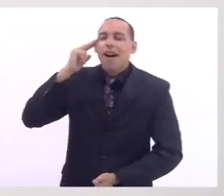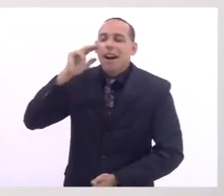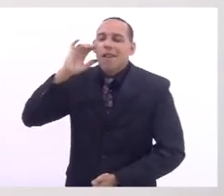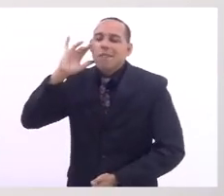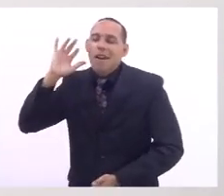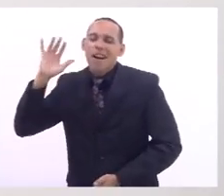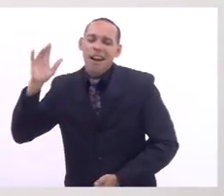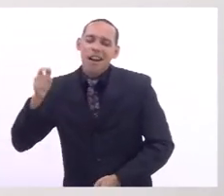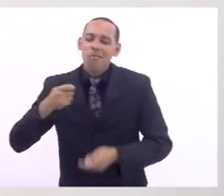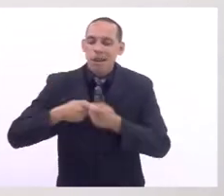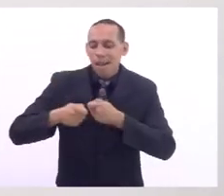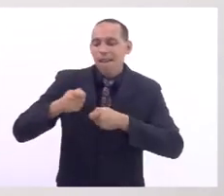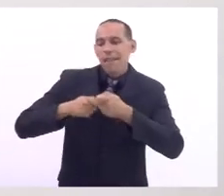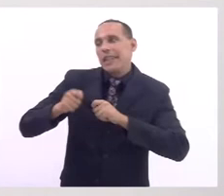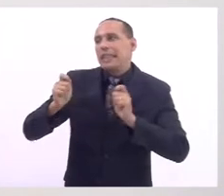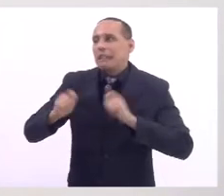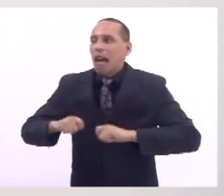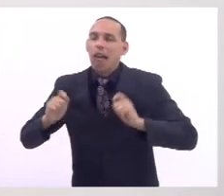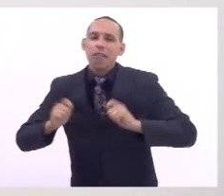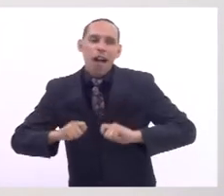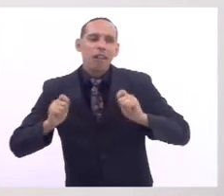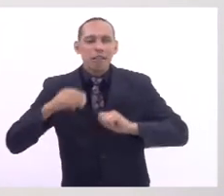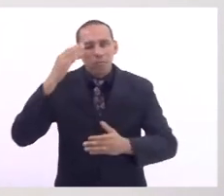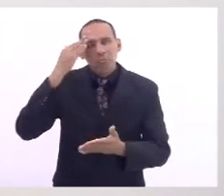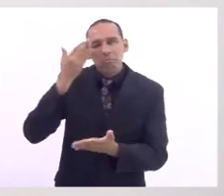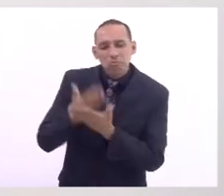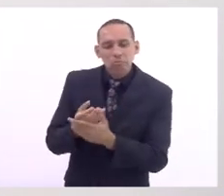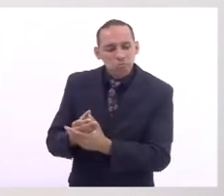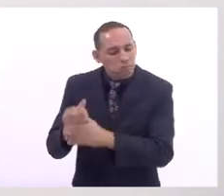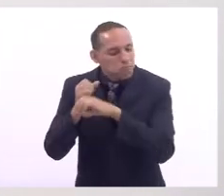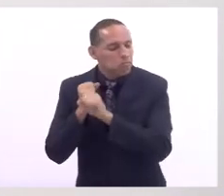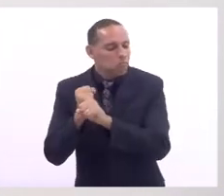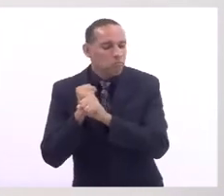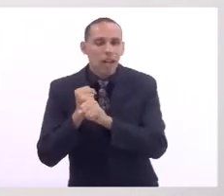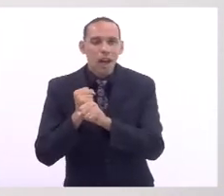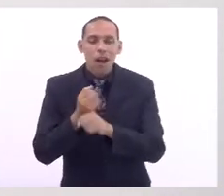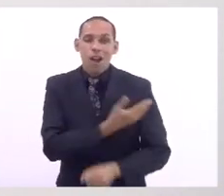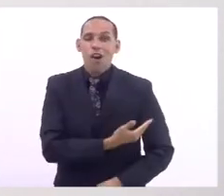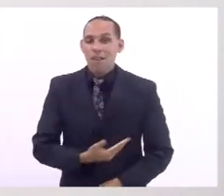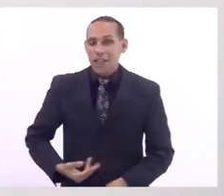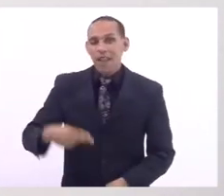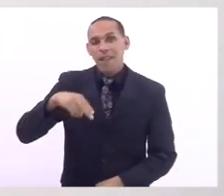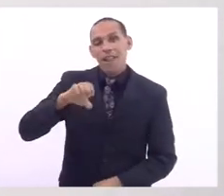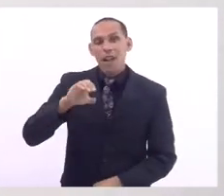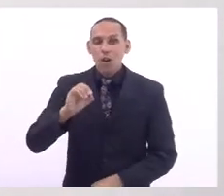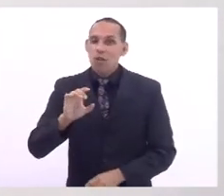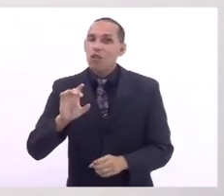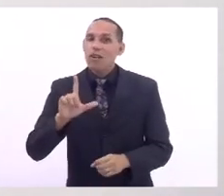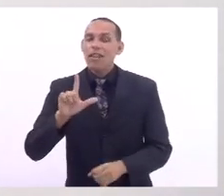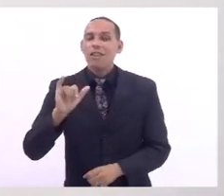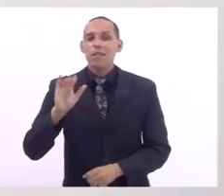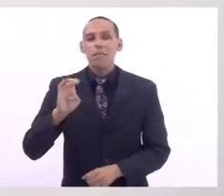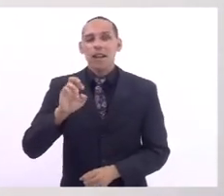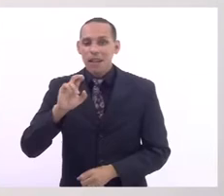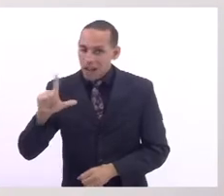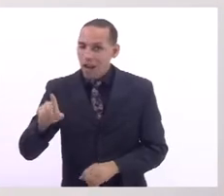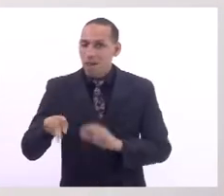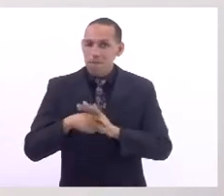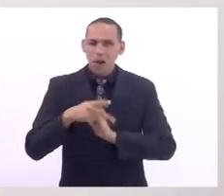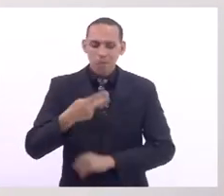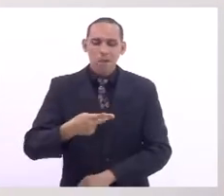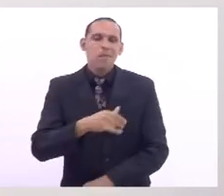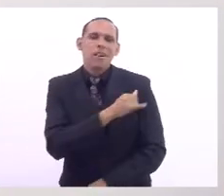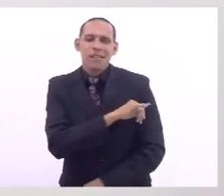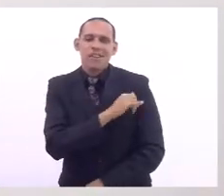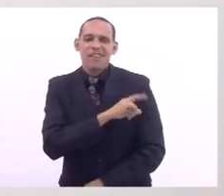que existiria negociação conciliação dos governos neoliberais do Estado do Rio de Janeiro a gente sabe Além disso das